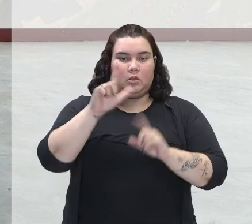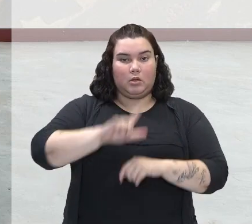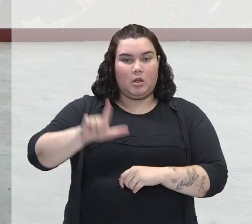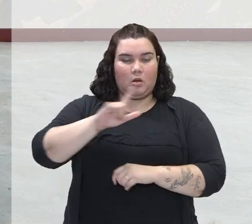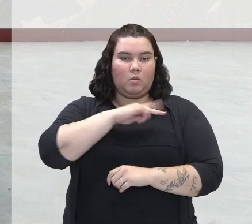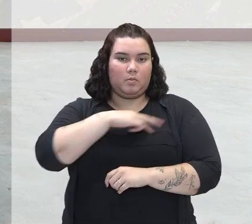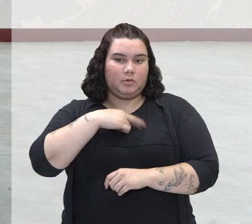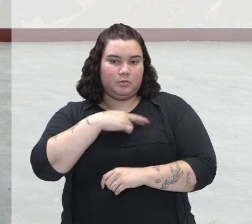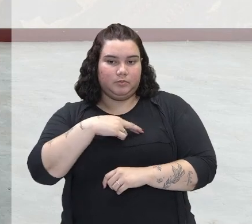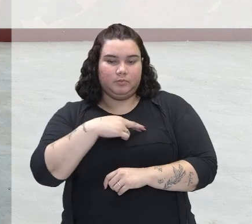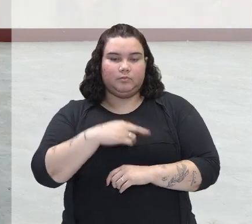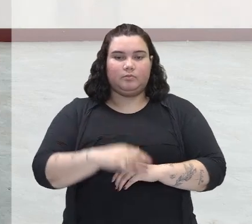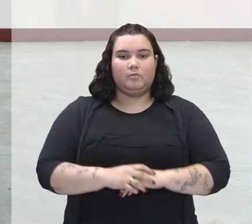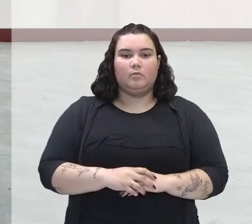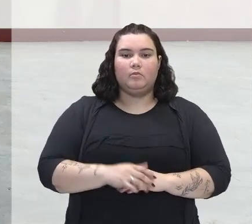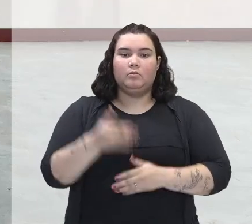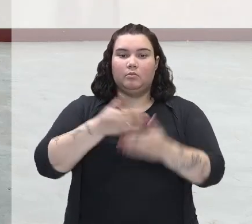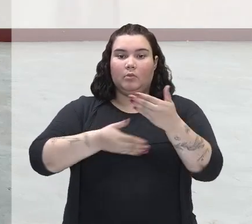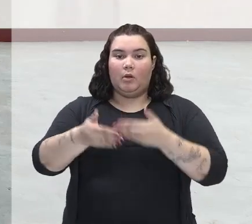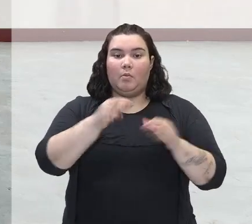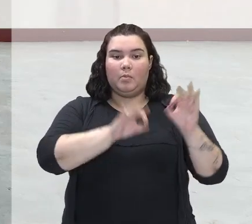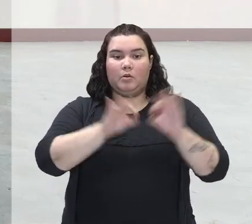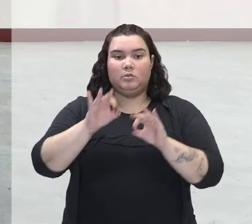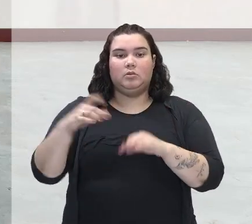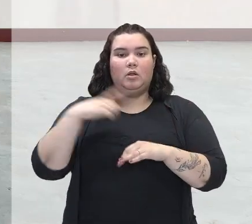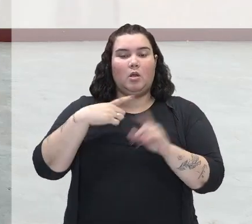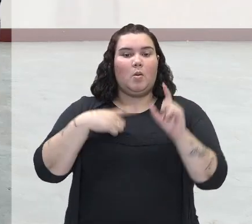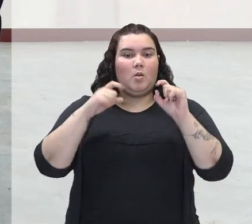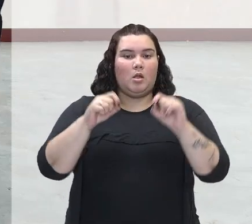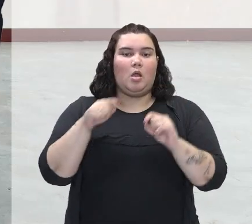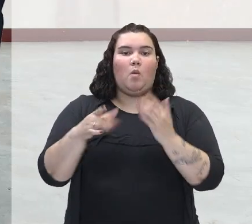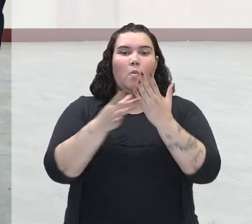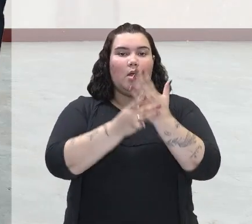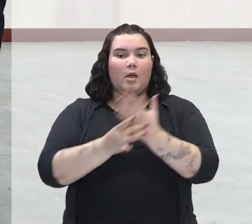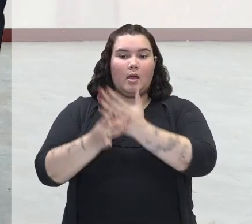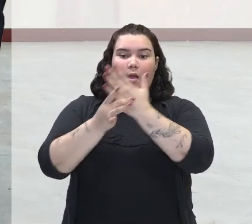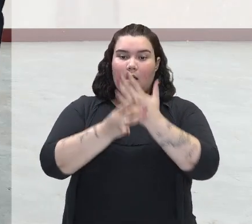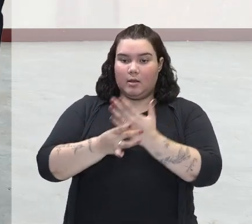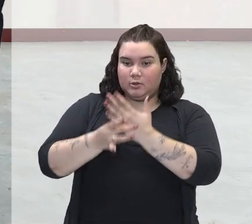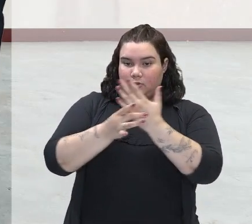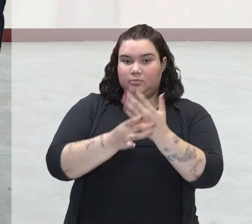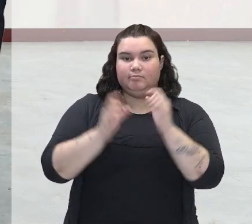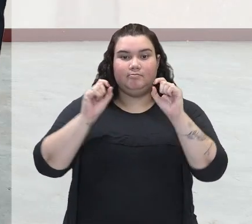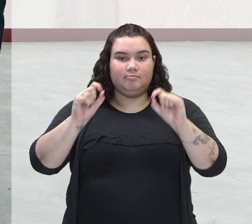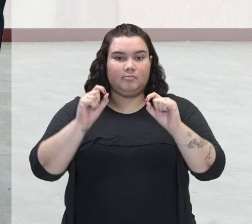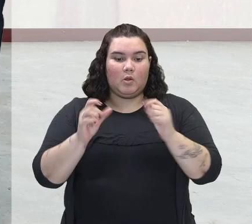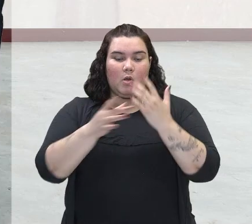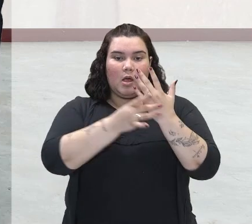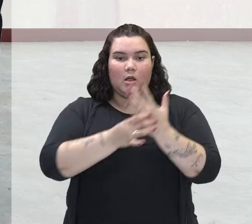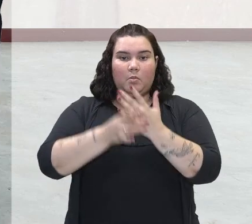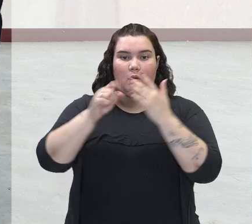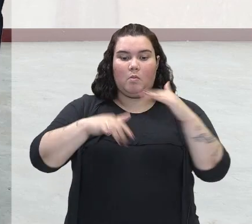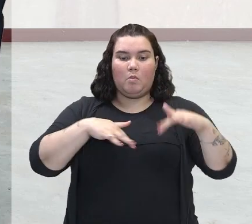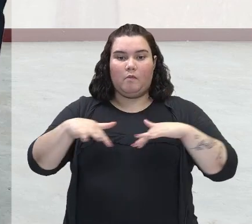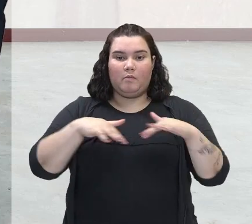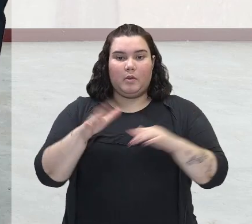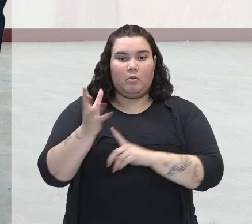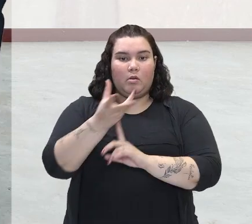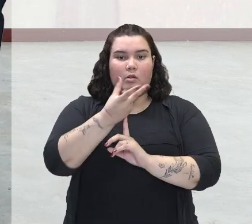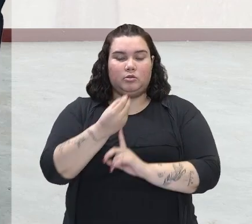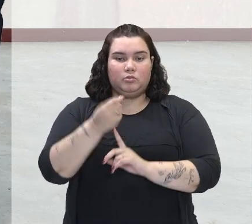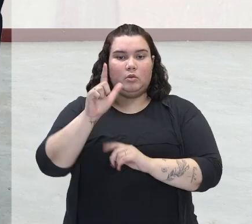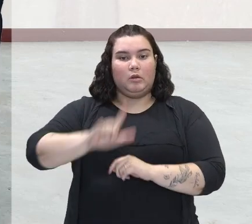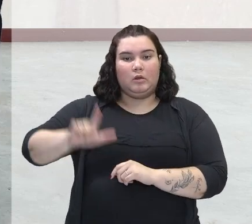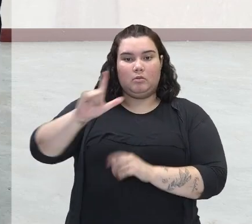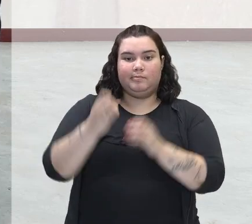E, continuando esse processo de transformação, chegamos no realismo. O que foi o realismo? É um movimento artístico e literário surgido